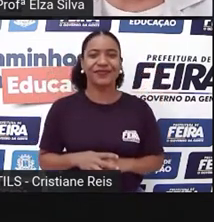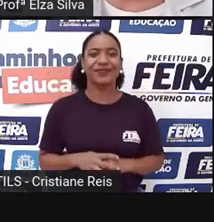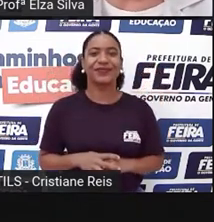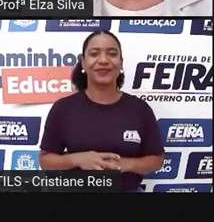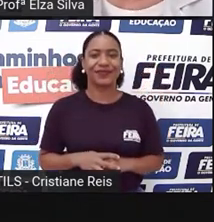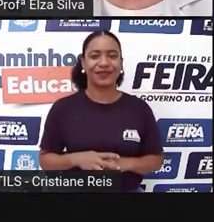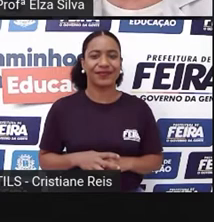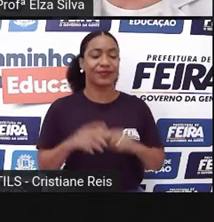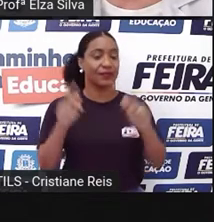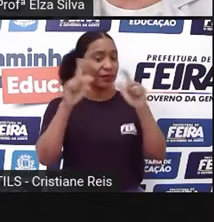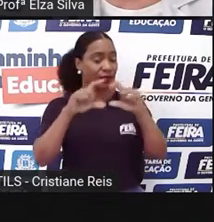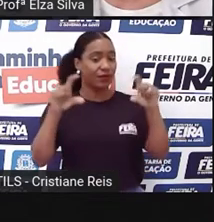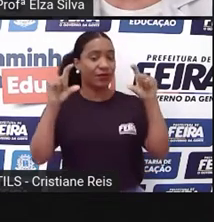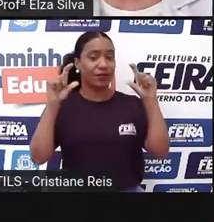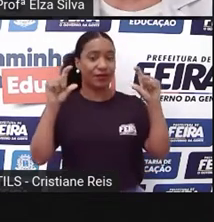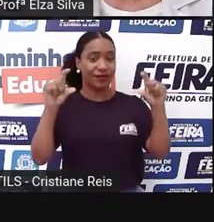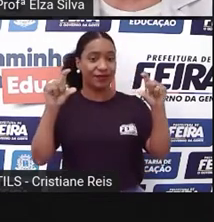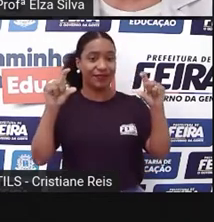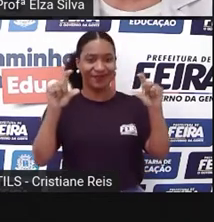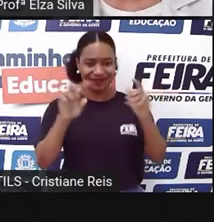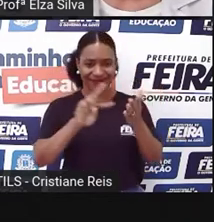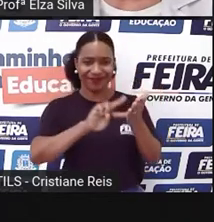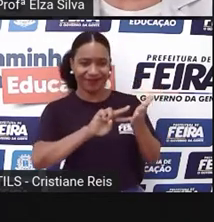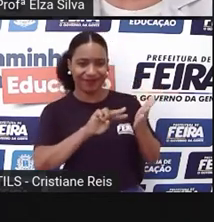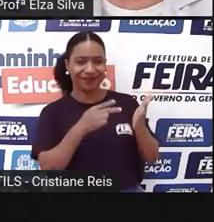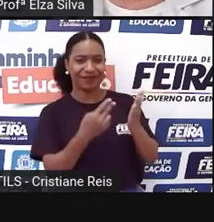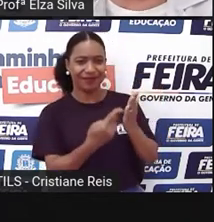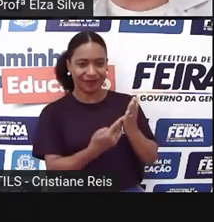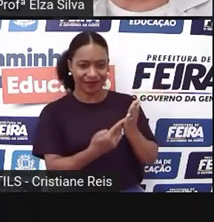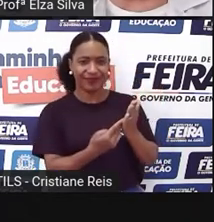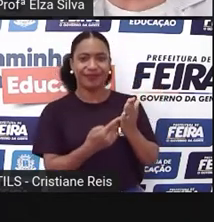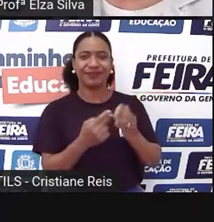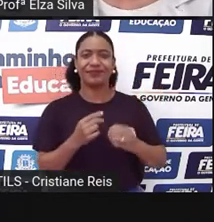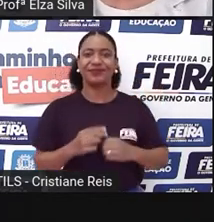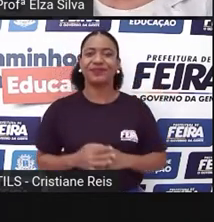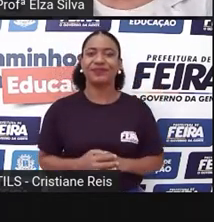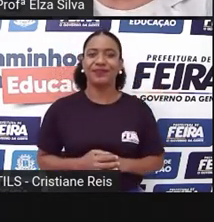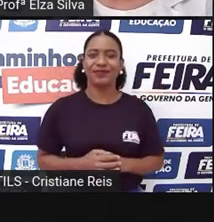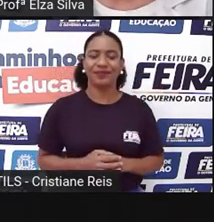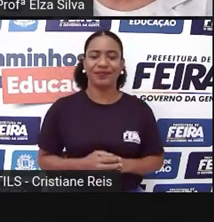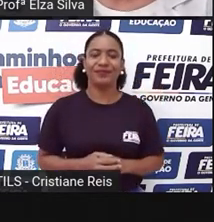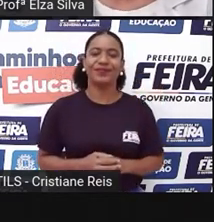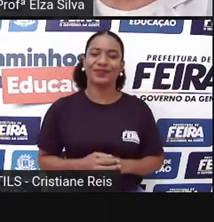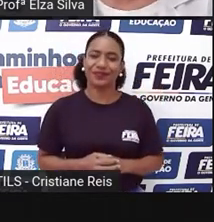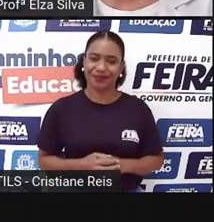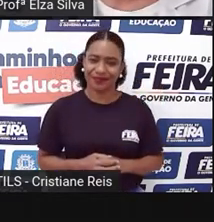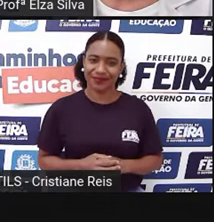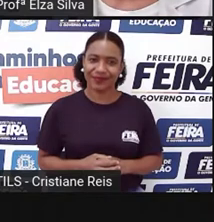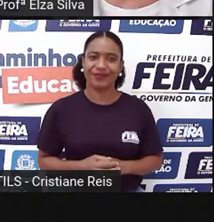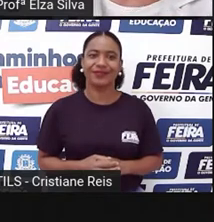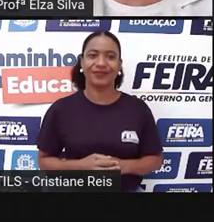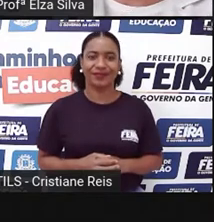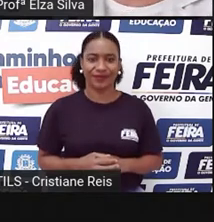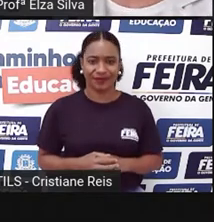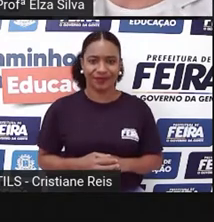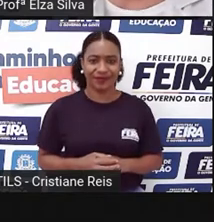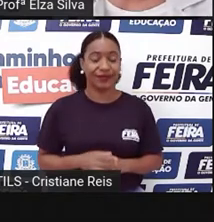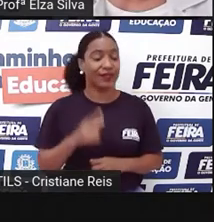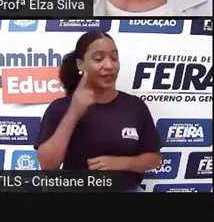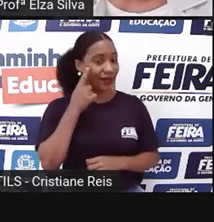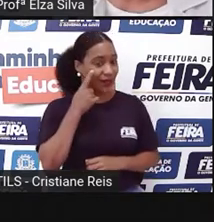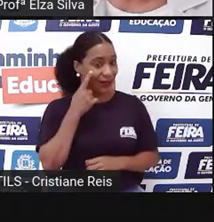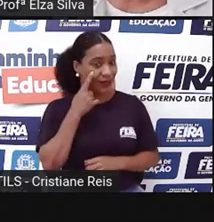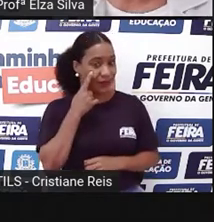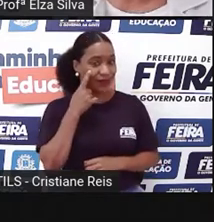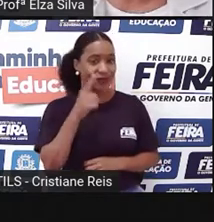Hobbies and leisure activities. I like, I don't like. Ok? E não se